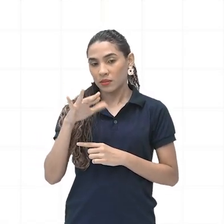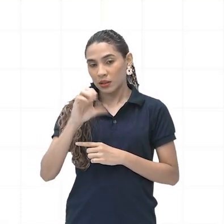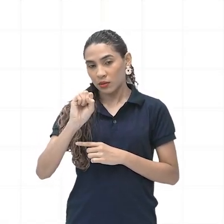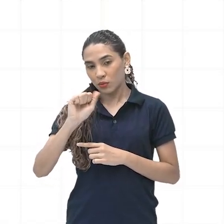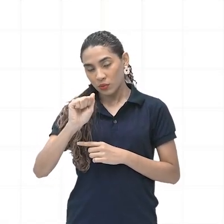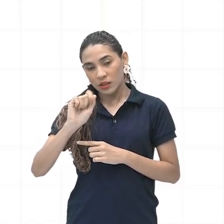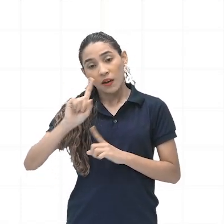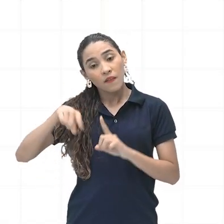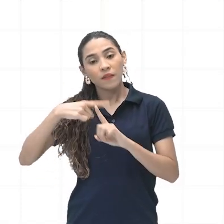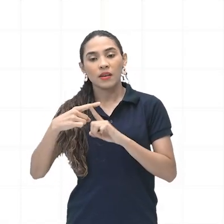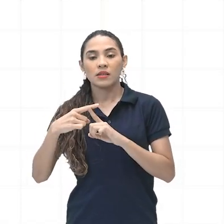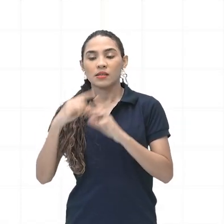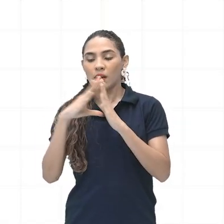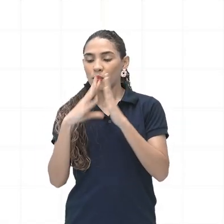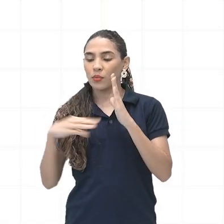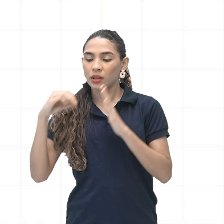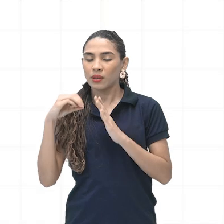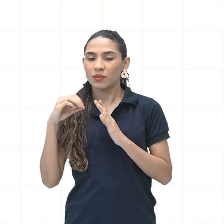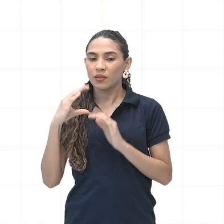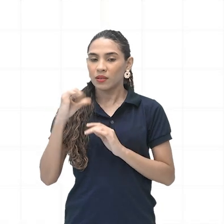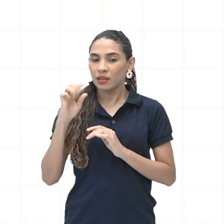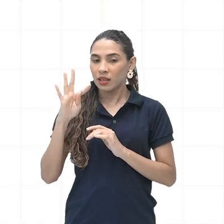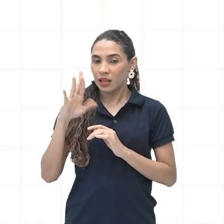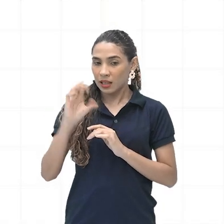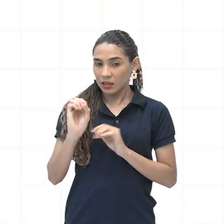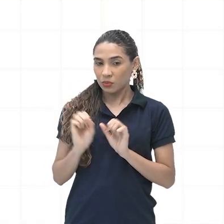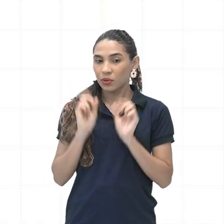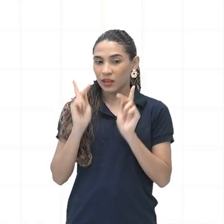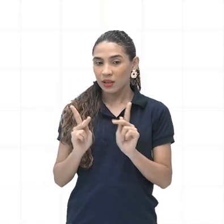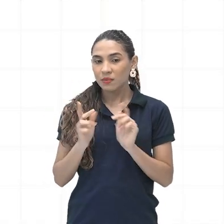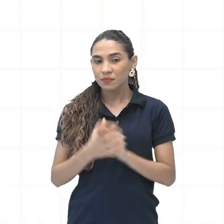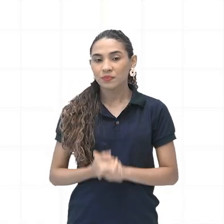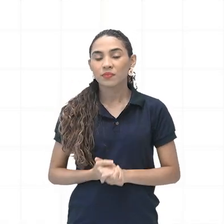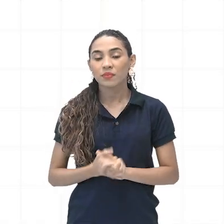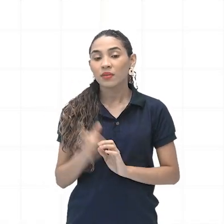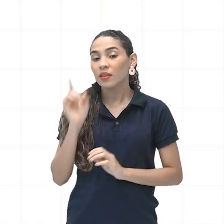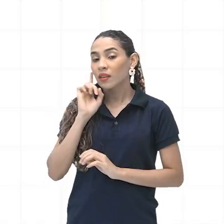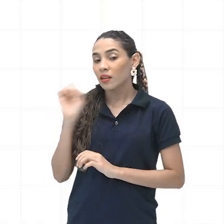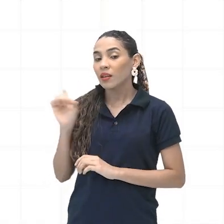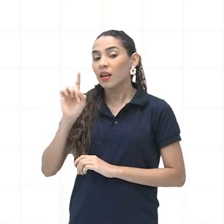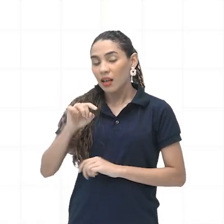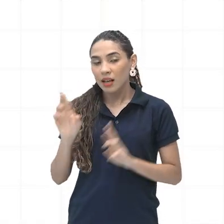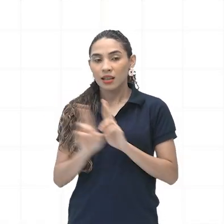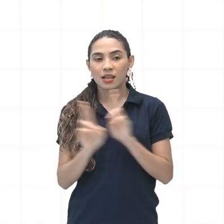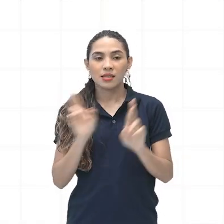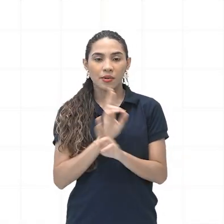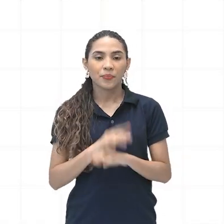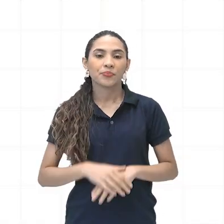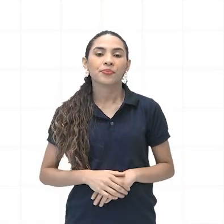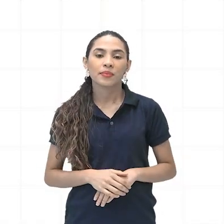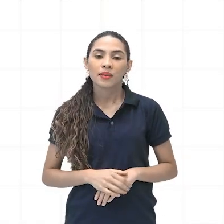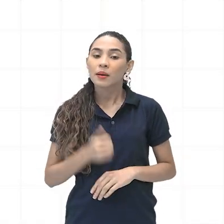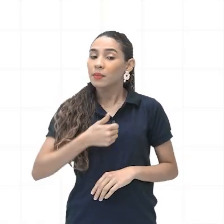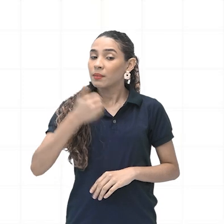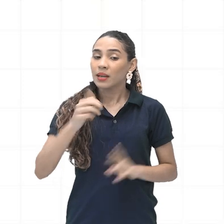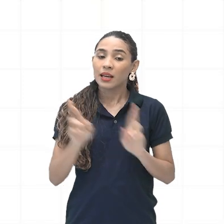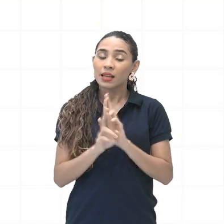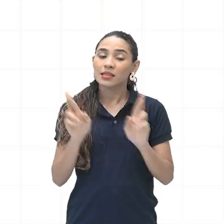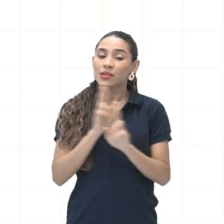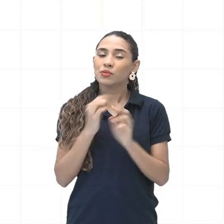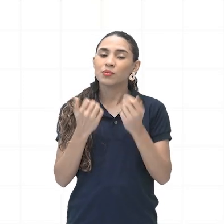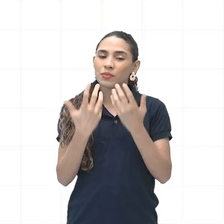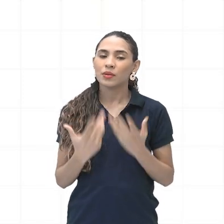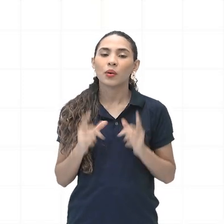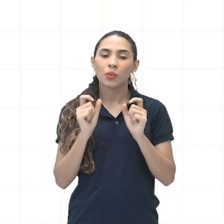do cateto. Tudo bem? Então, essa aqui é a relação. A primeira relação, ela